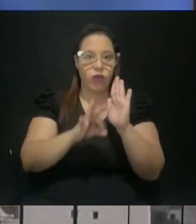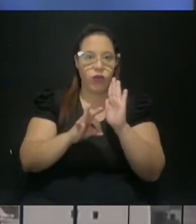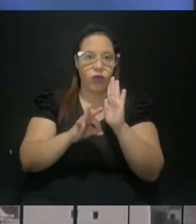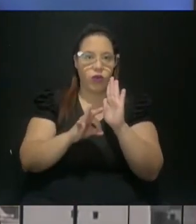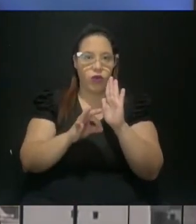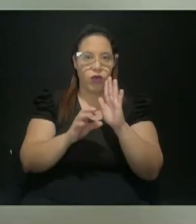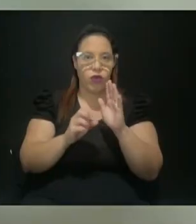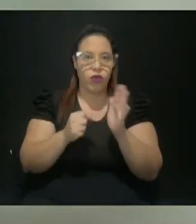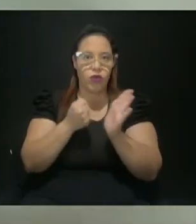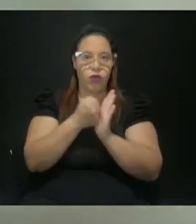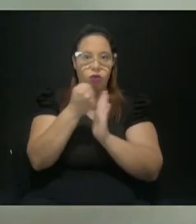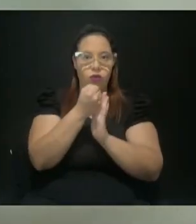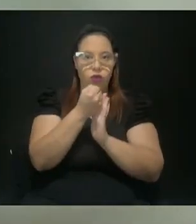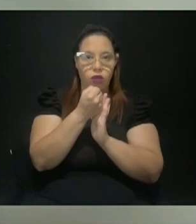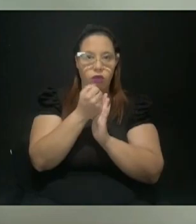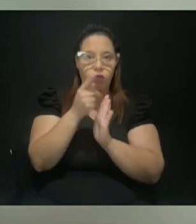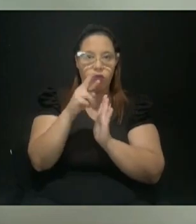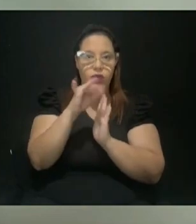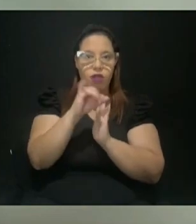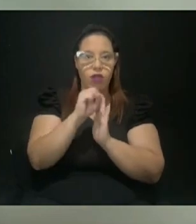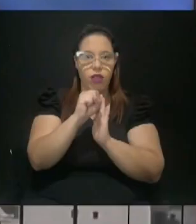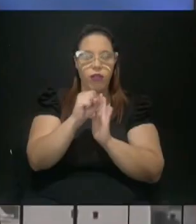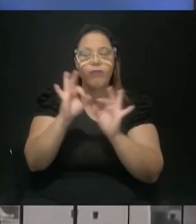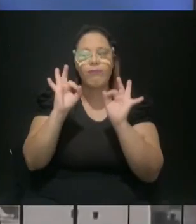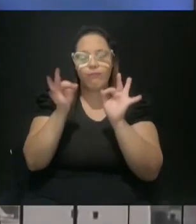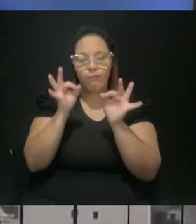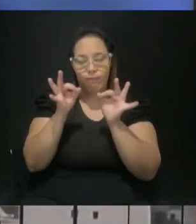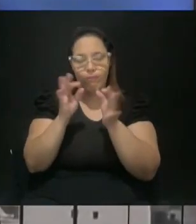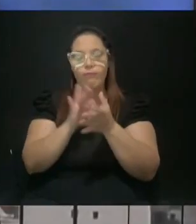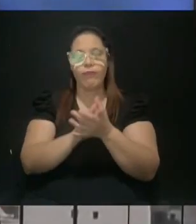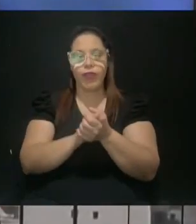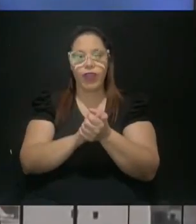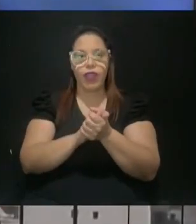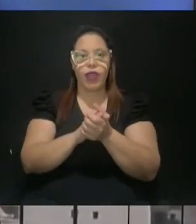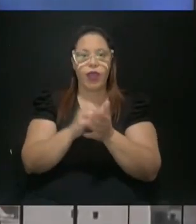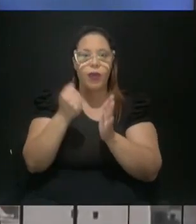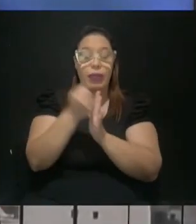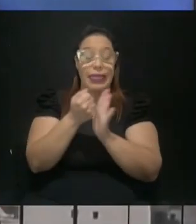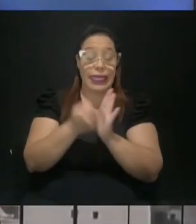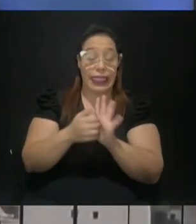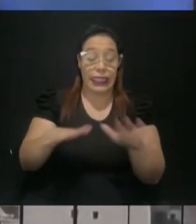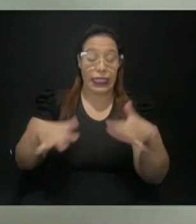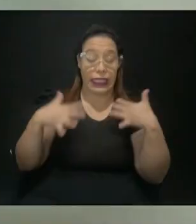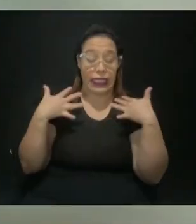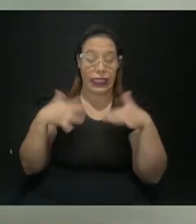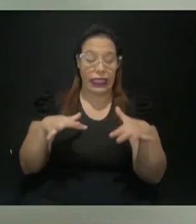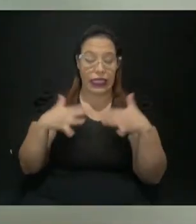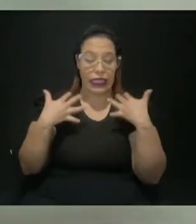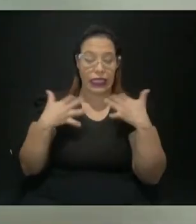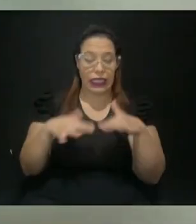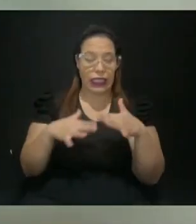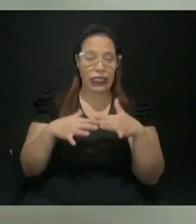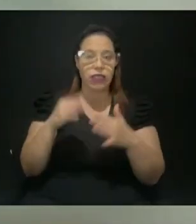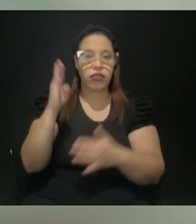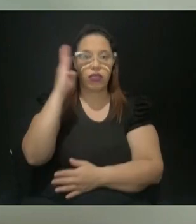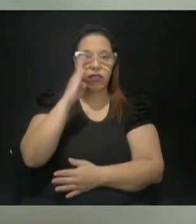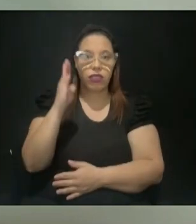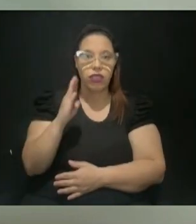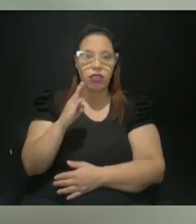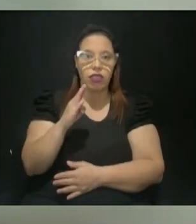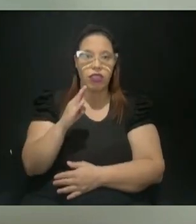Paris? Exato. É uma meta ousada, né? O Brasil é signatário, né, do Acordo